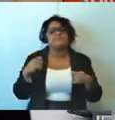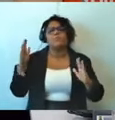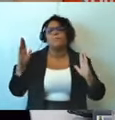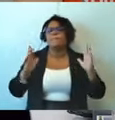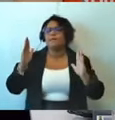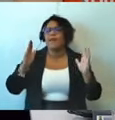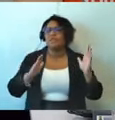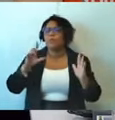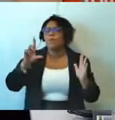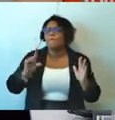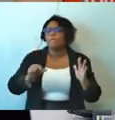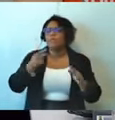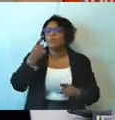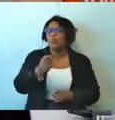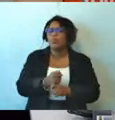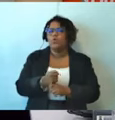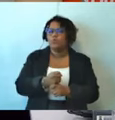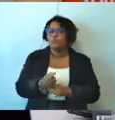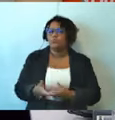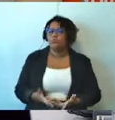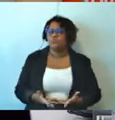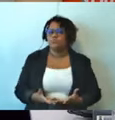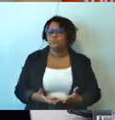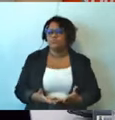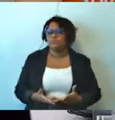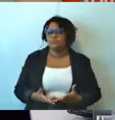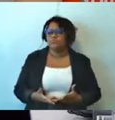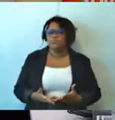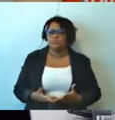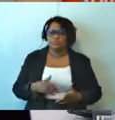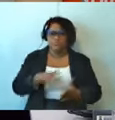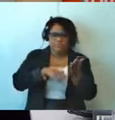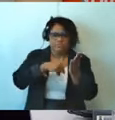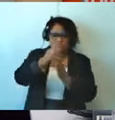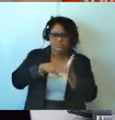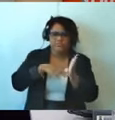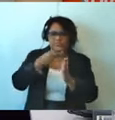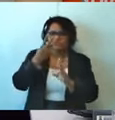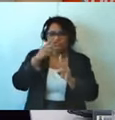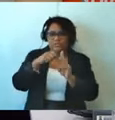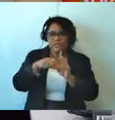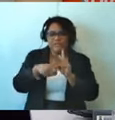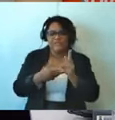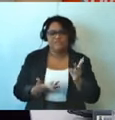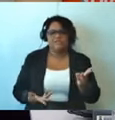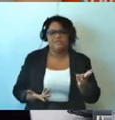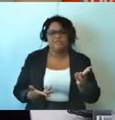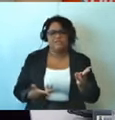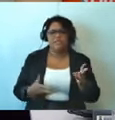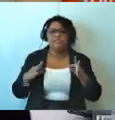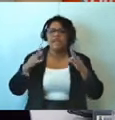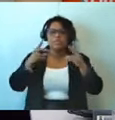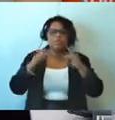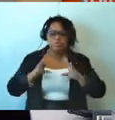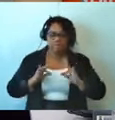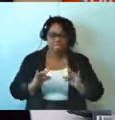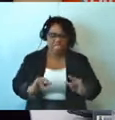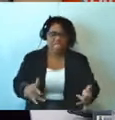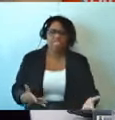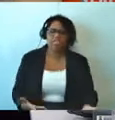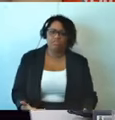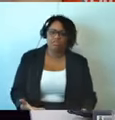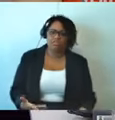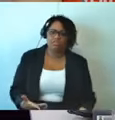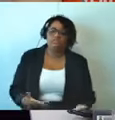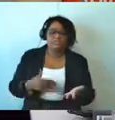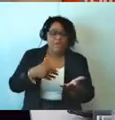não tivesse que repintar a cidade de 3 em 3 meses, porque está tudo apagando. Tem faixas de pedestre que foram pintadas em menos de um ano,